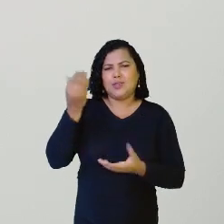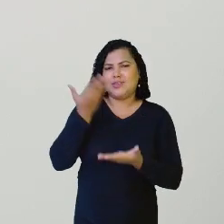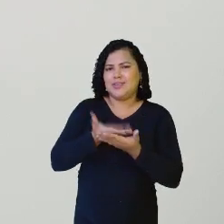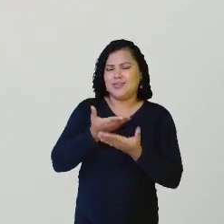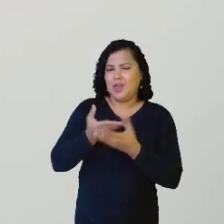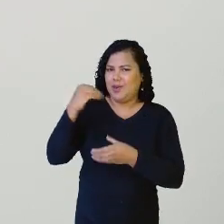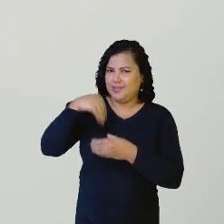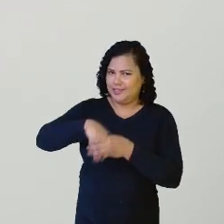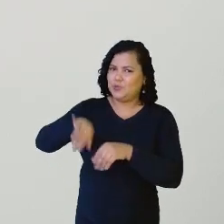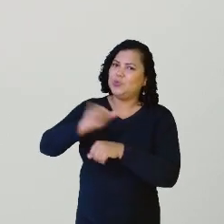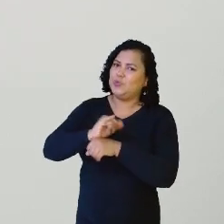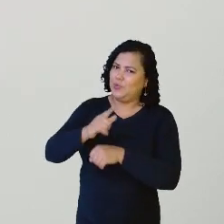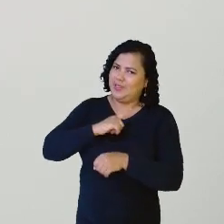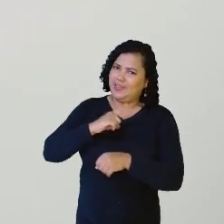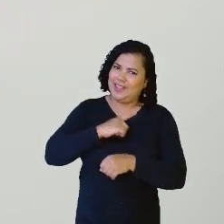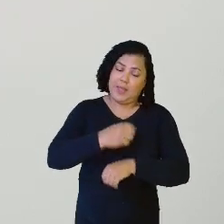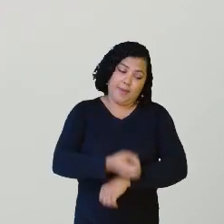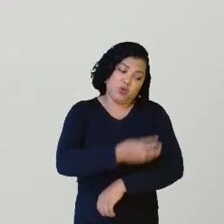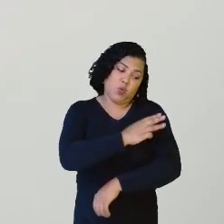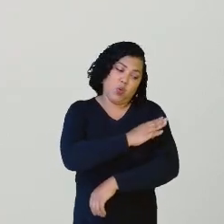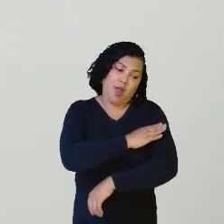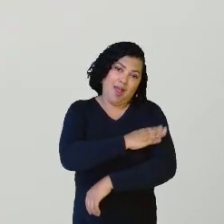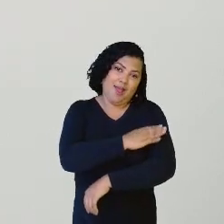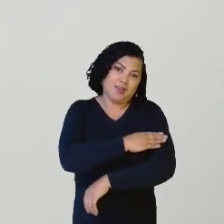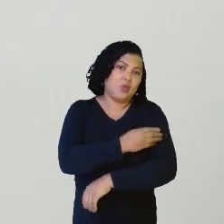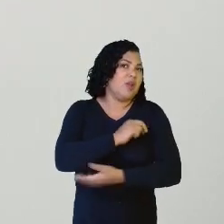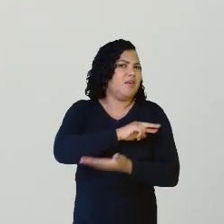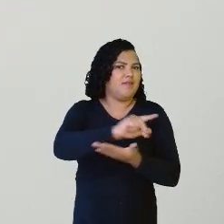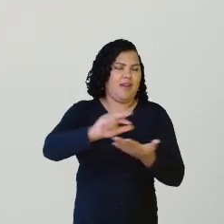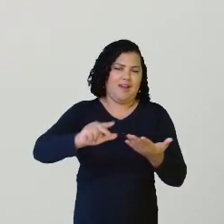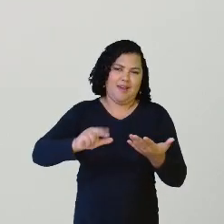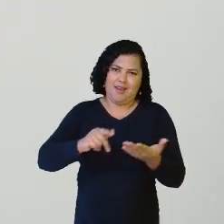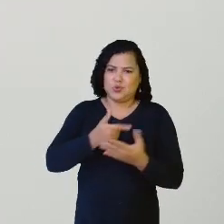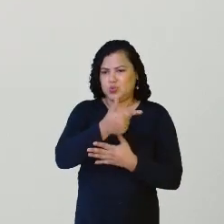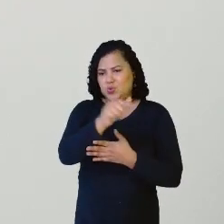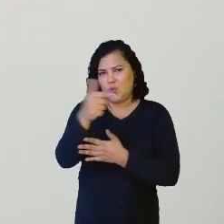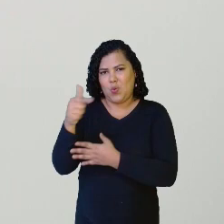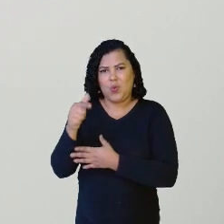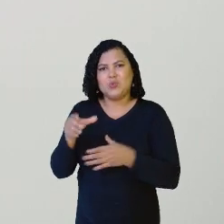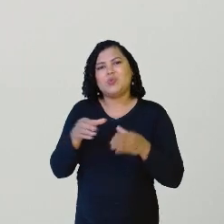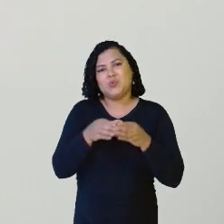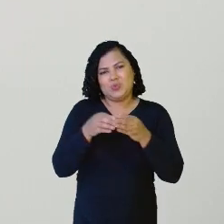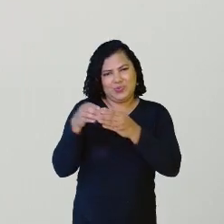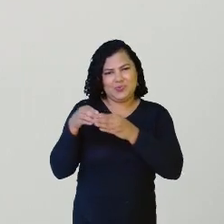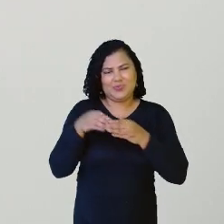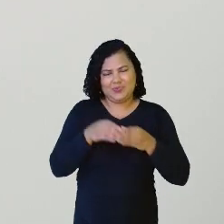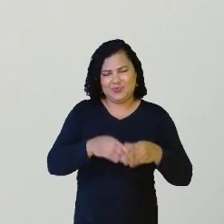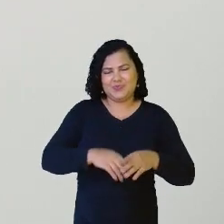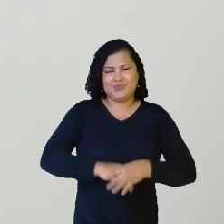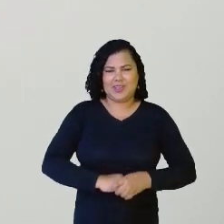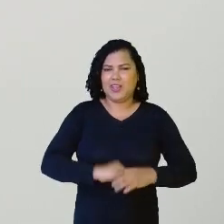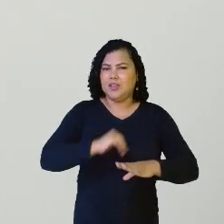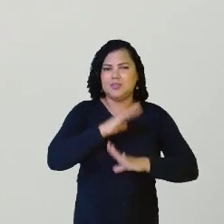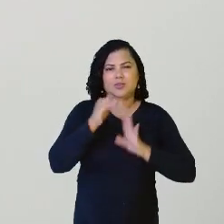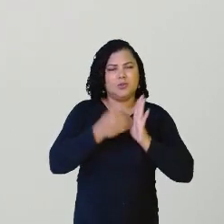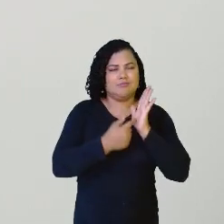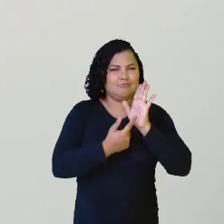gente já trabalhou para os 4º anos e acelera, e também para os outros anos. Está lá tudo